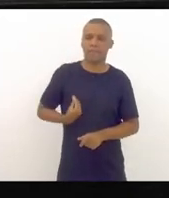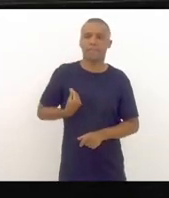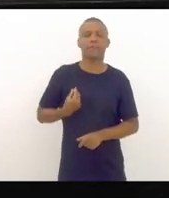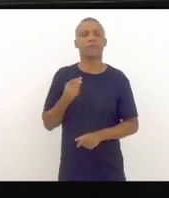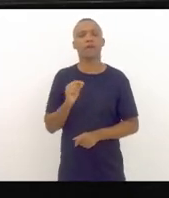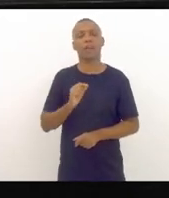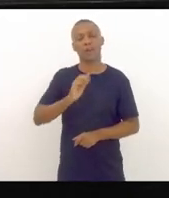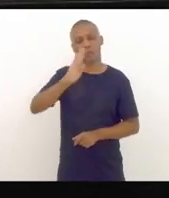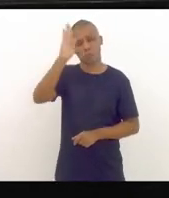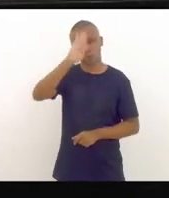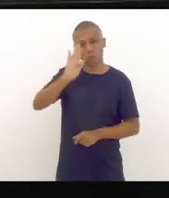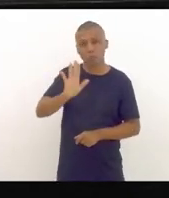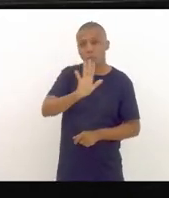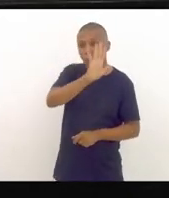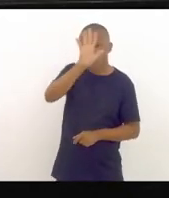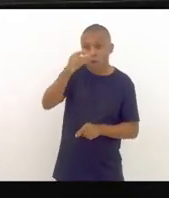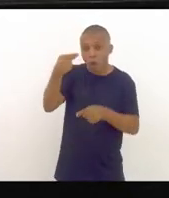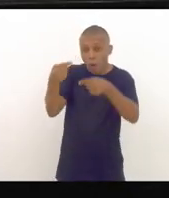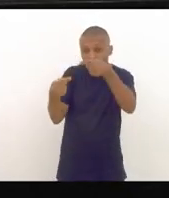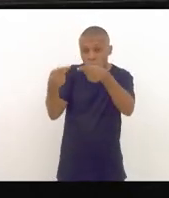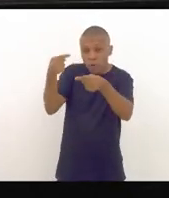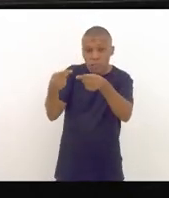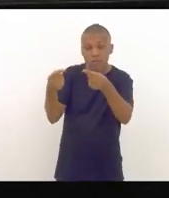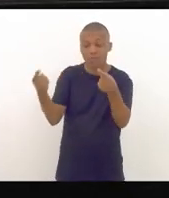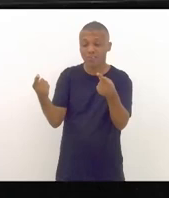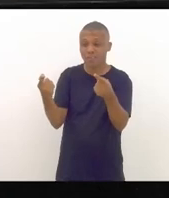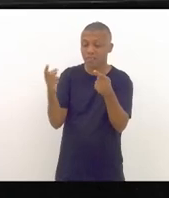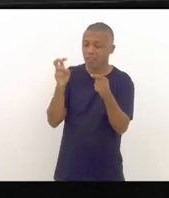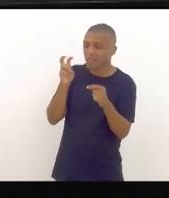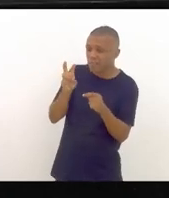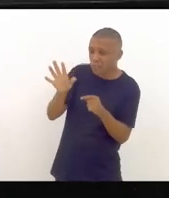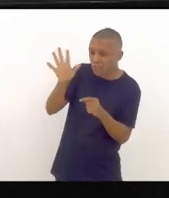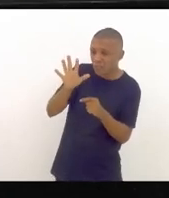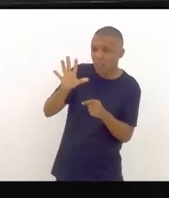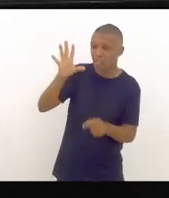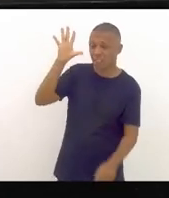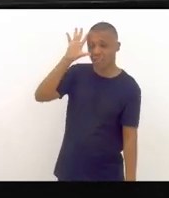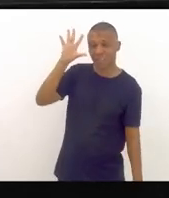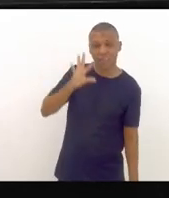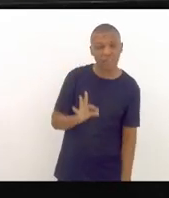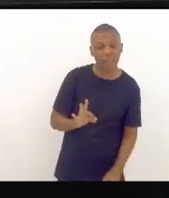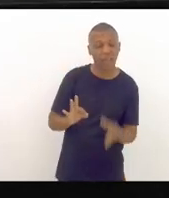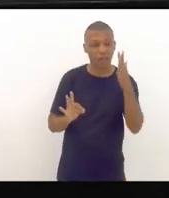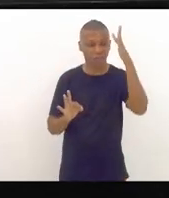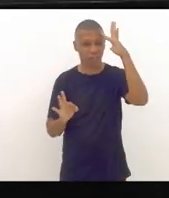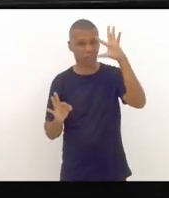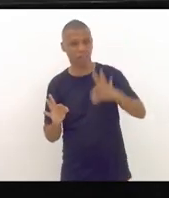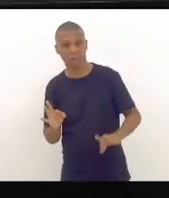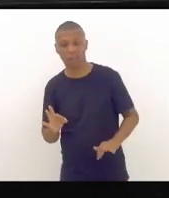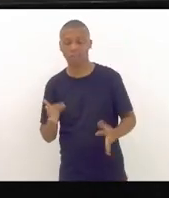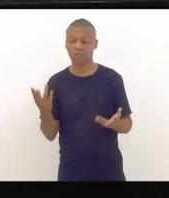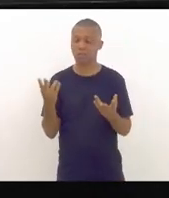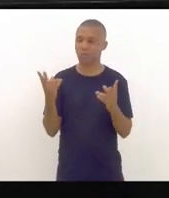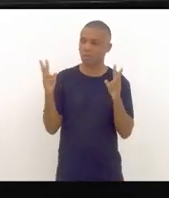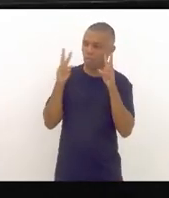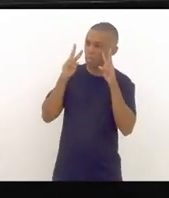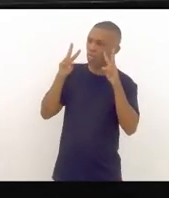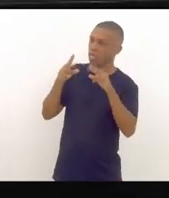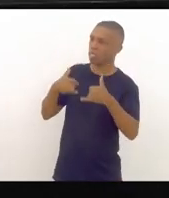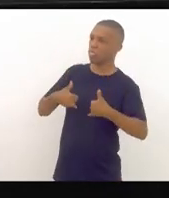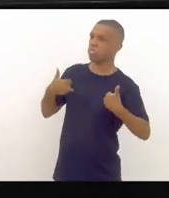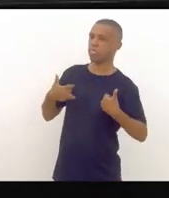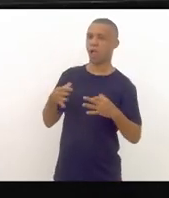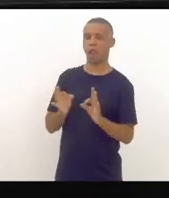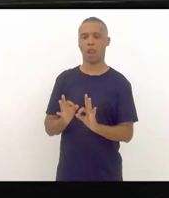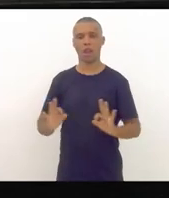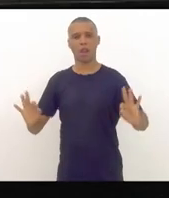num país onde que os políticos não são muito bem entendidos, não são muito bem considerados e